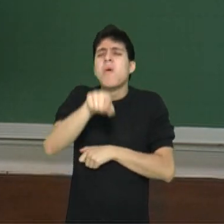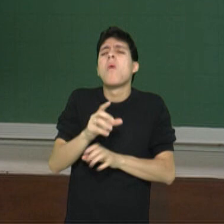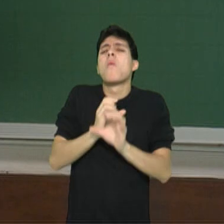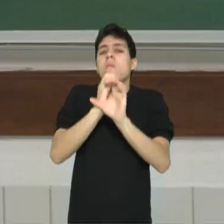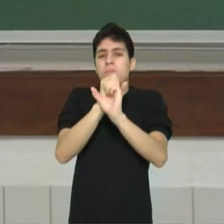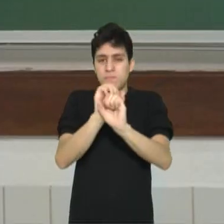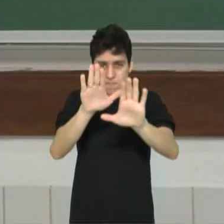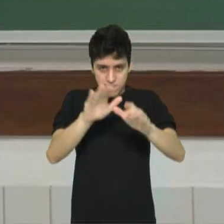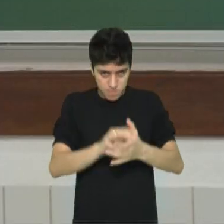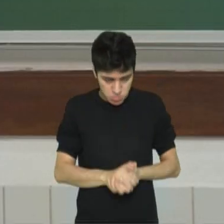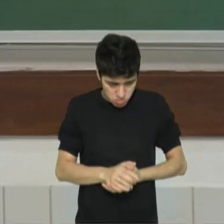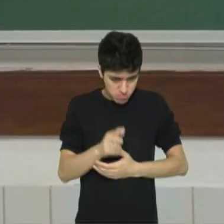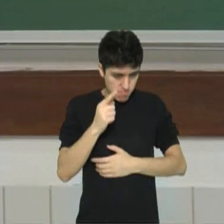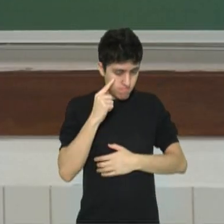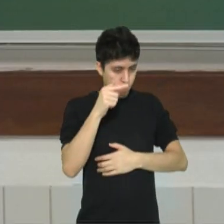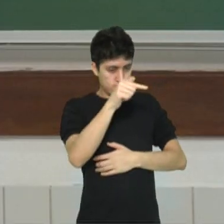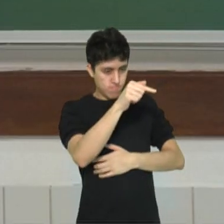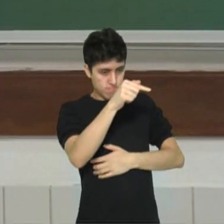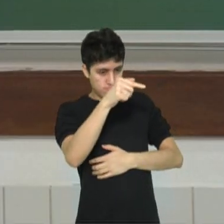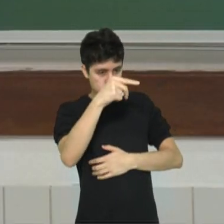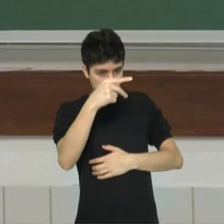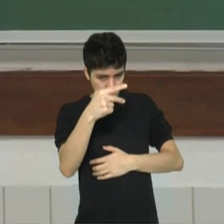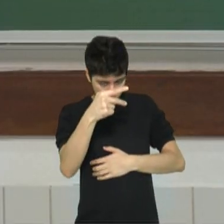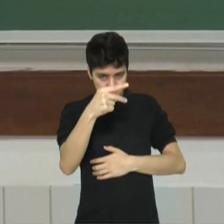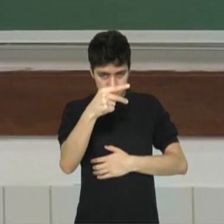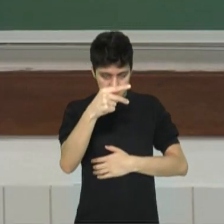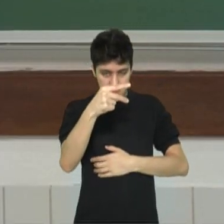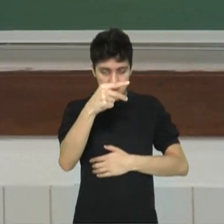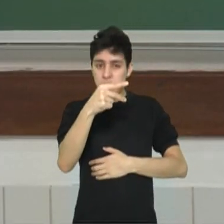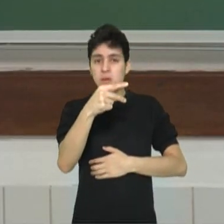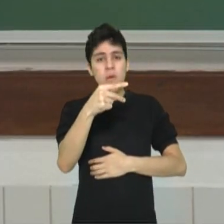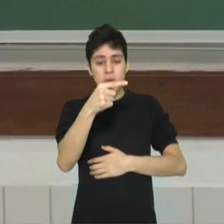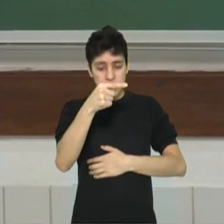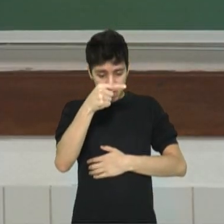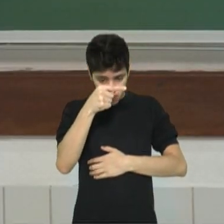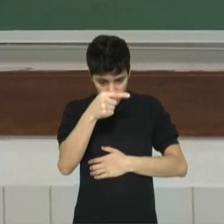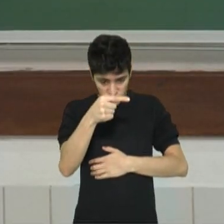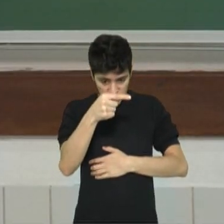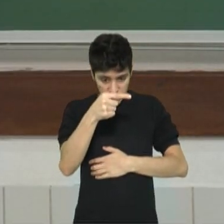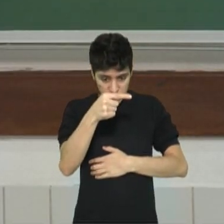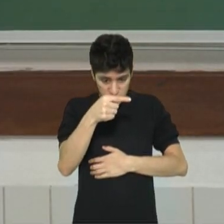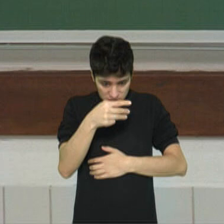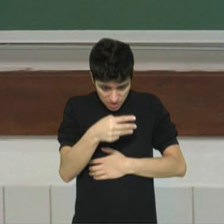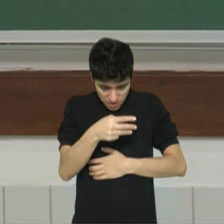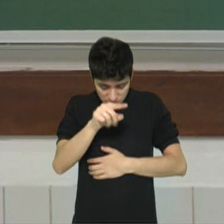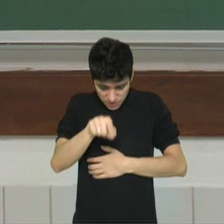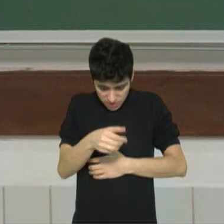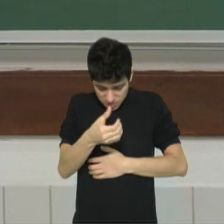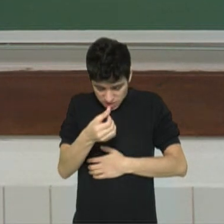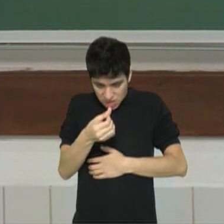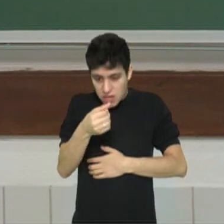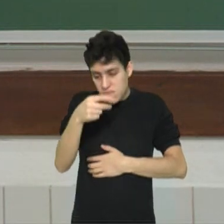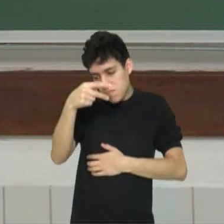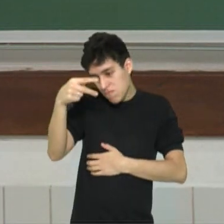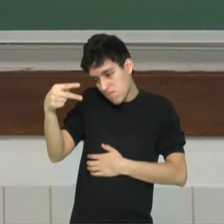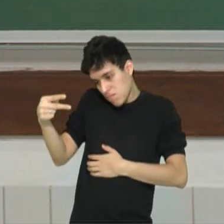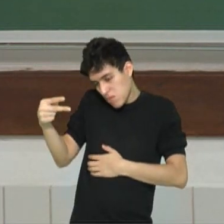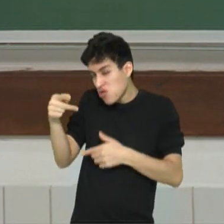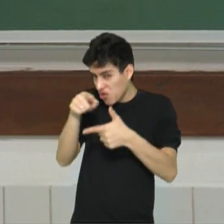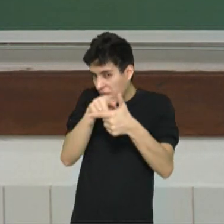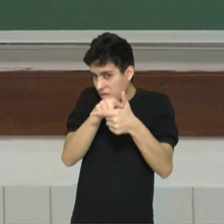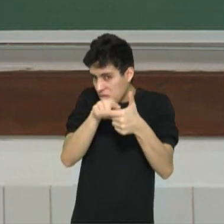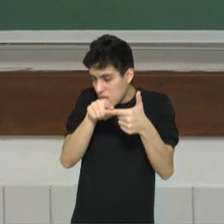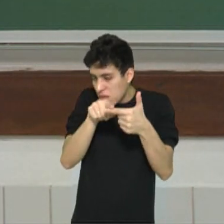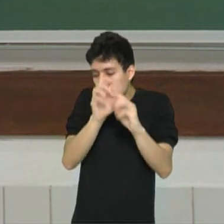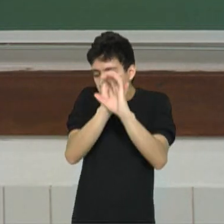lá o 72 e divido por 3,6. O resultado que você vai encontrar aí ao